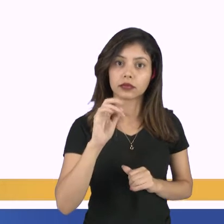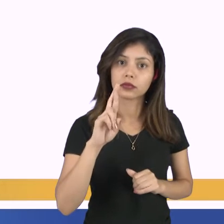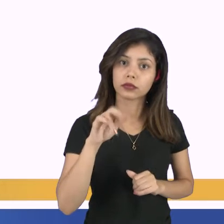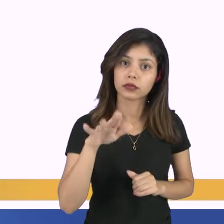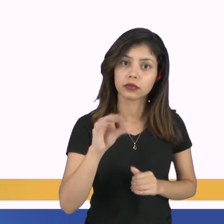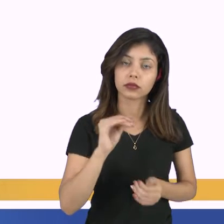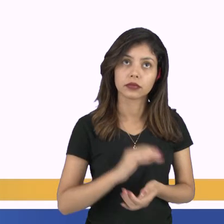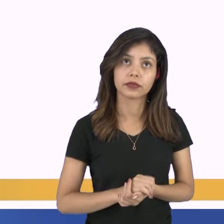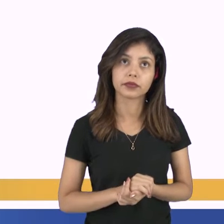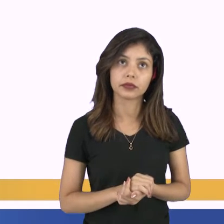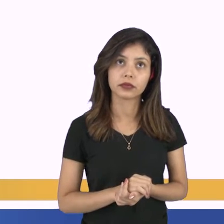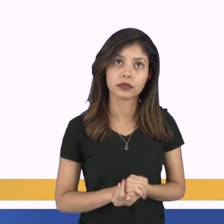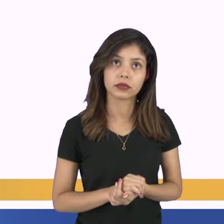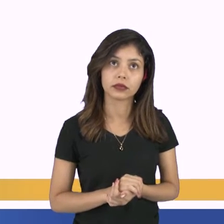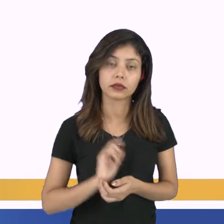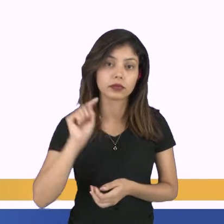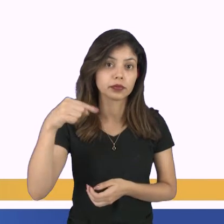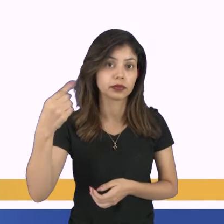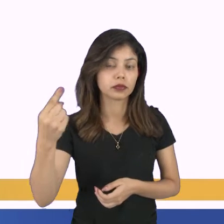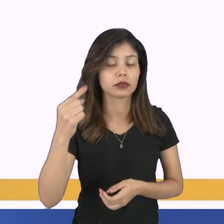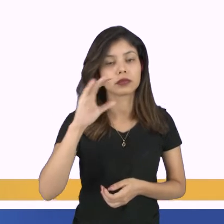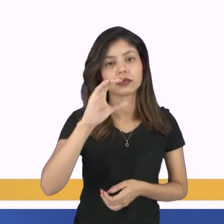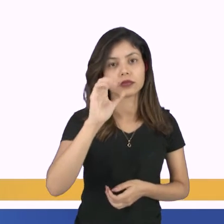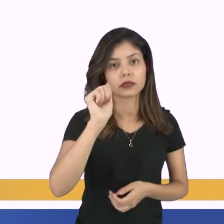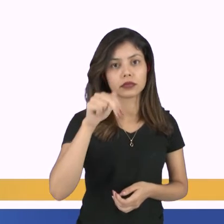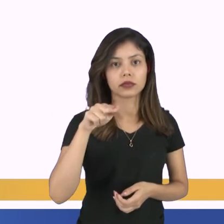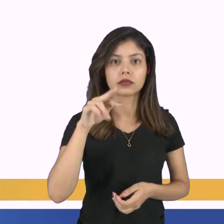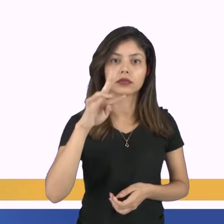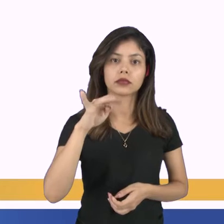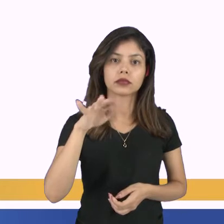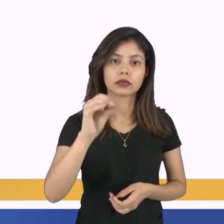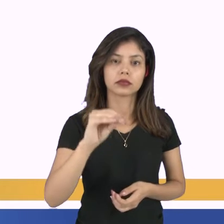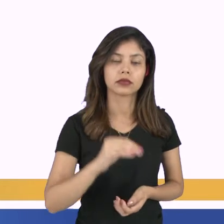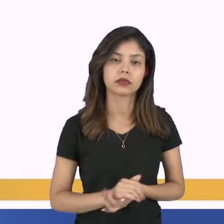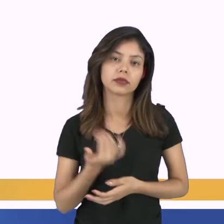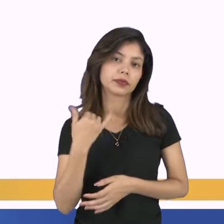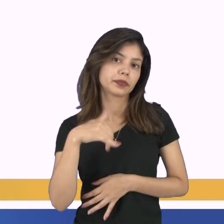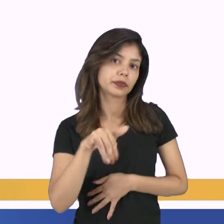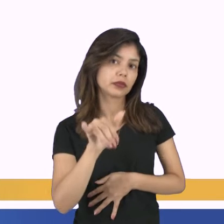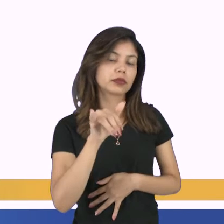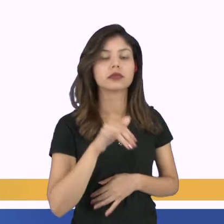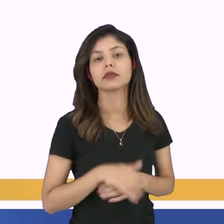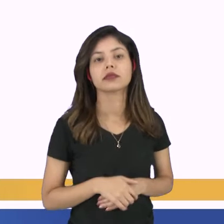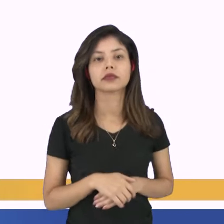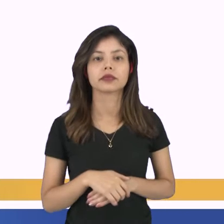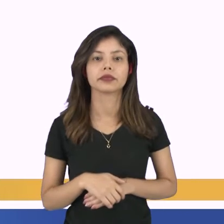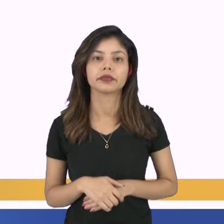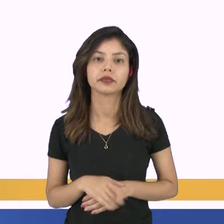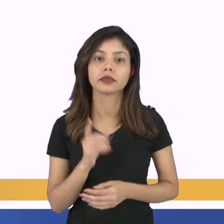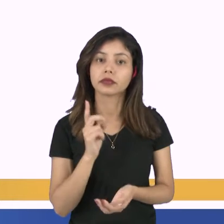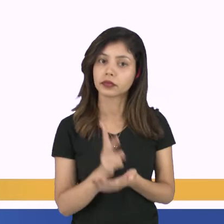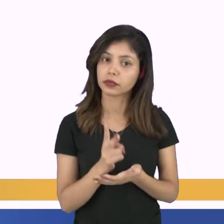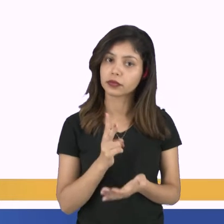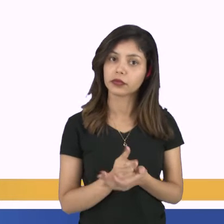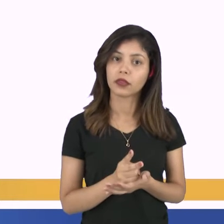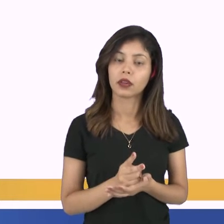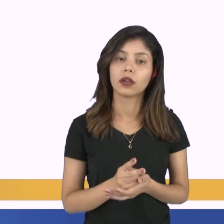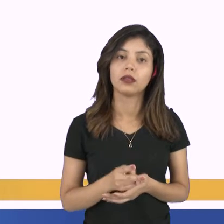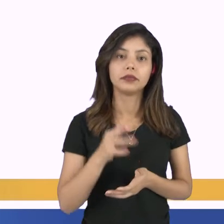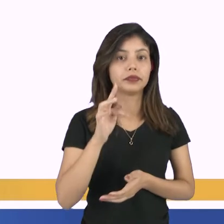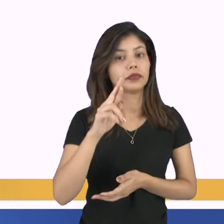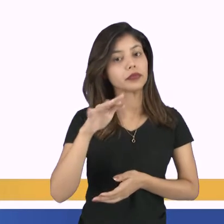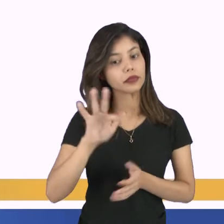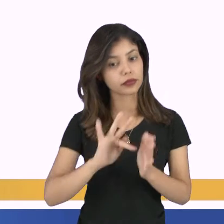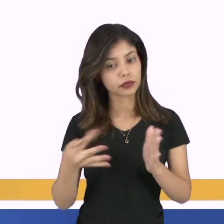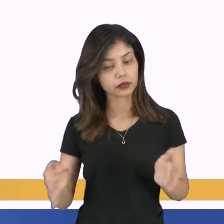aqui em índice lá no cátion, que é o Y. Então, todas as vezes para a gente fazer a fórmula do composto,